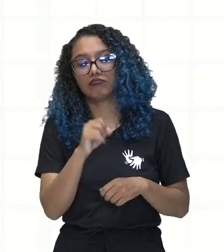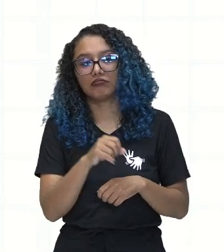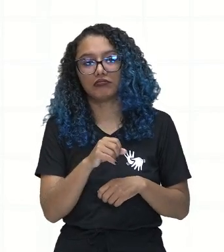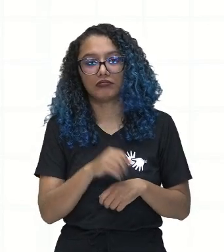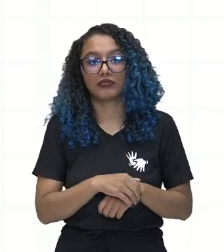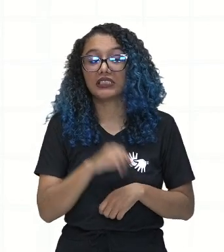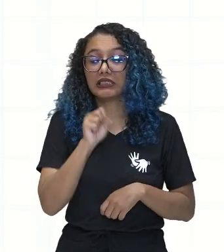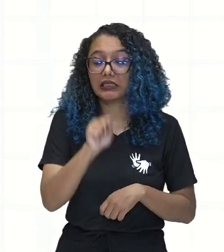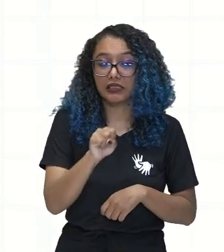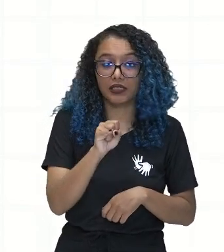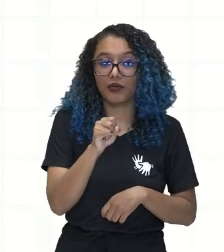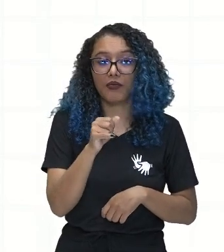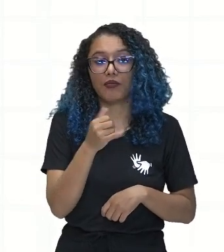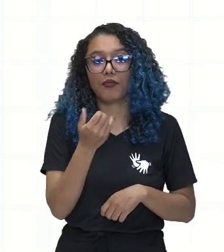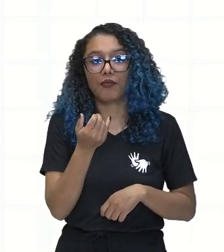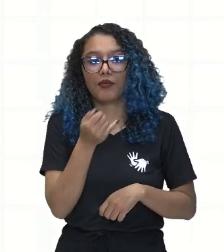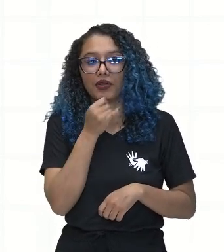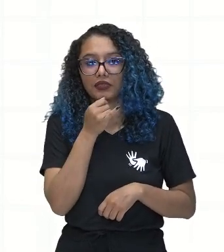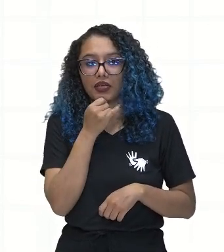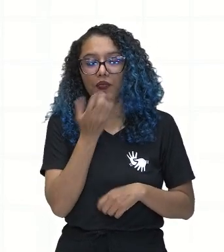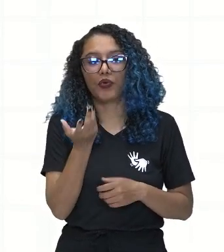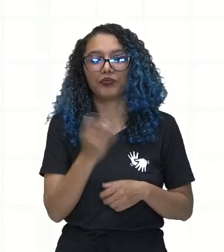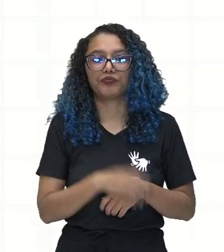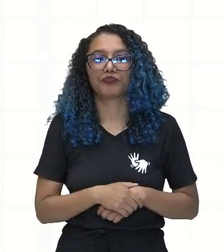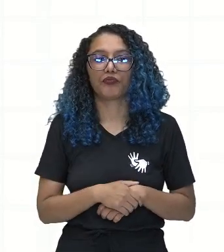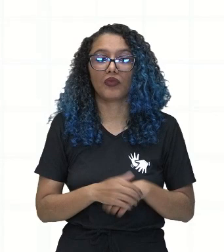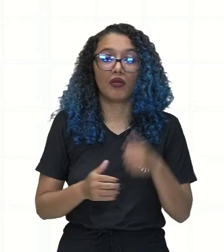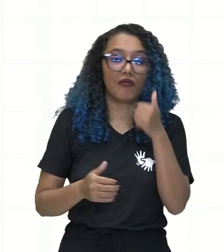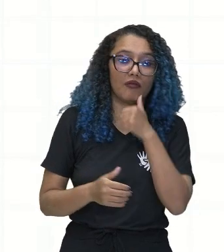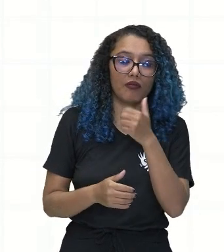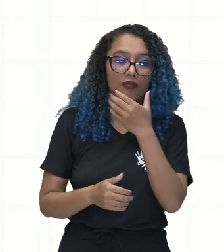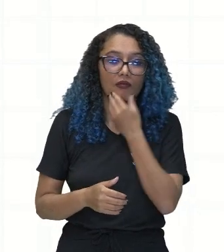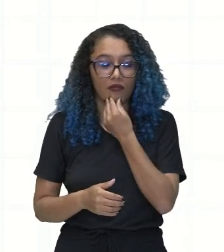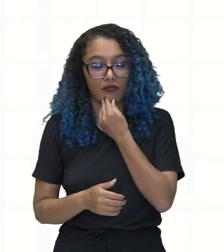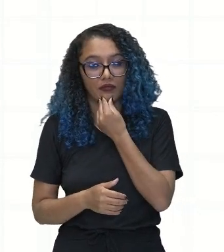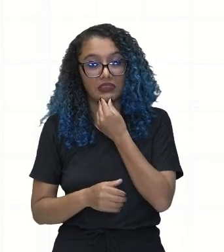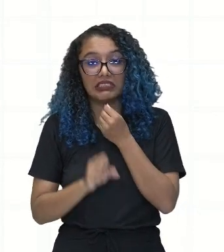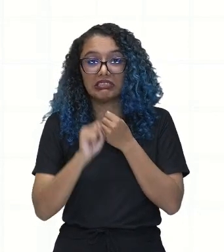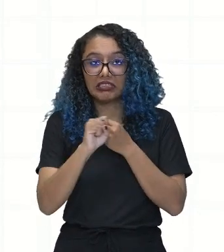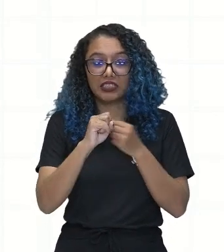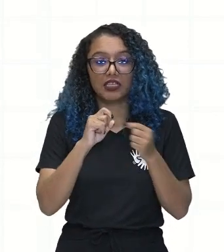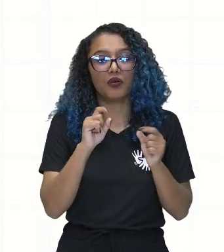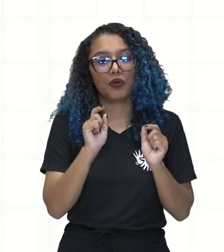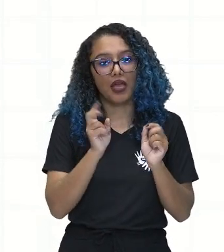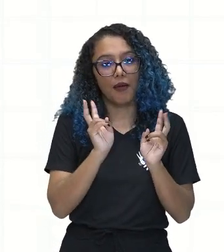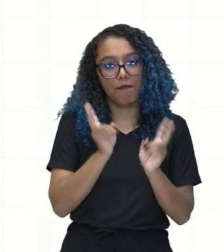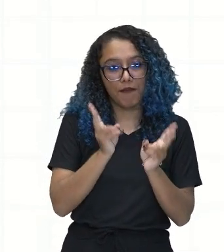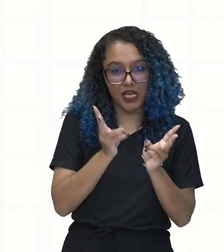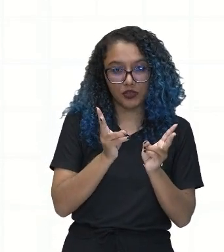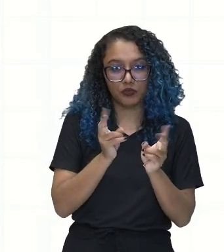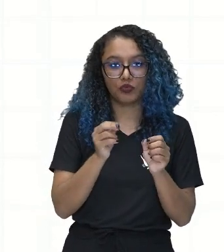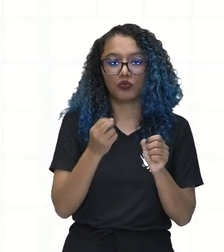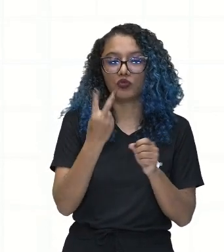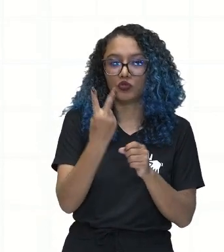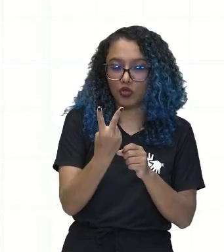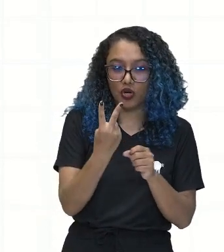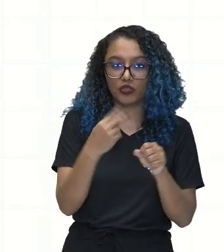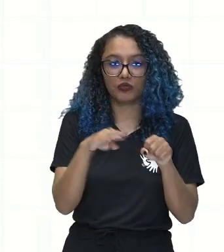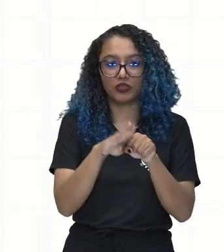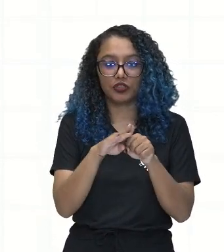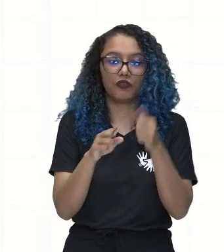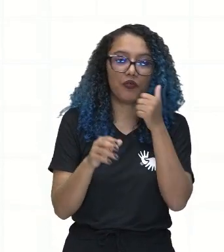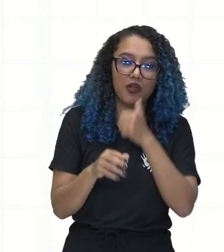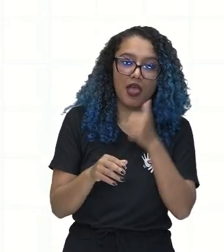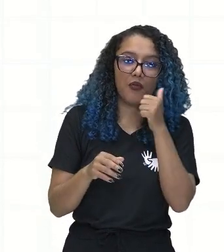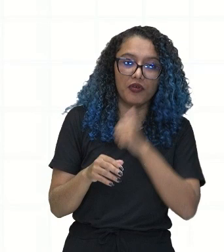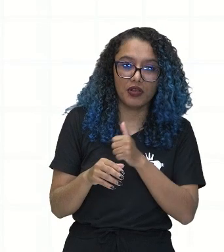Se o substantivo for do mesmo gênero, masculino ou feminino, o adjetivo poderá ficar nesse gênero, no plural, ou